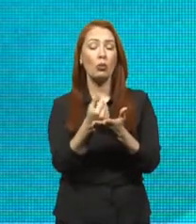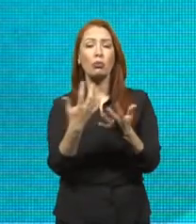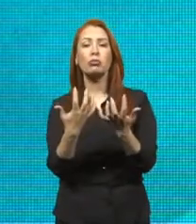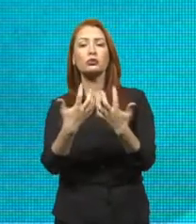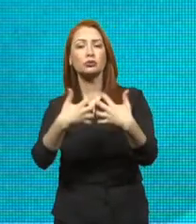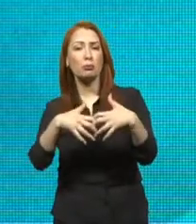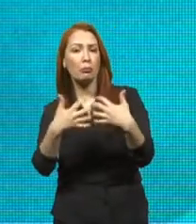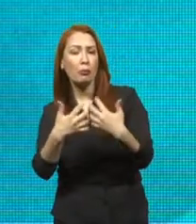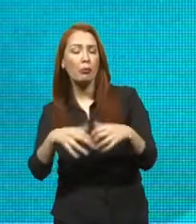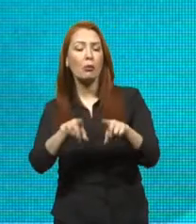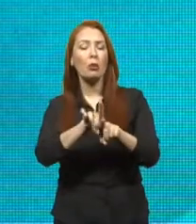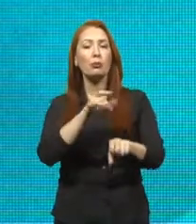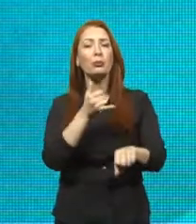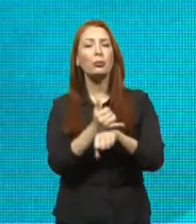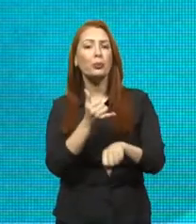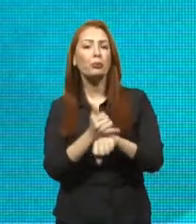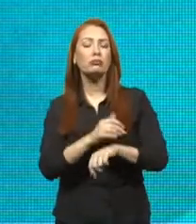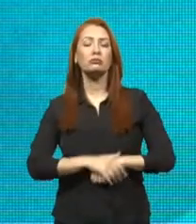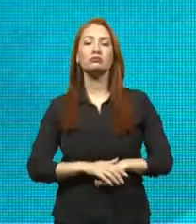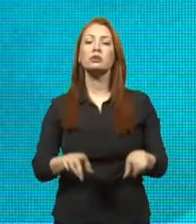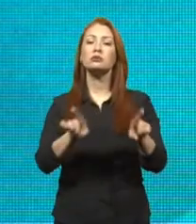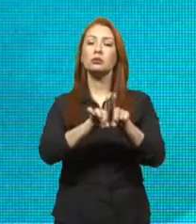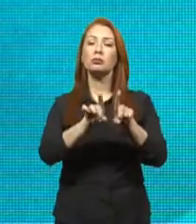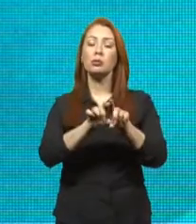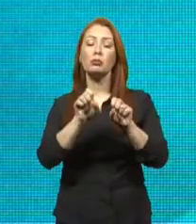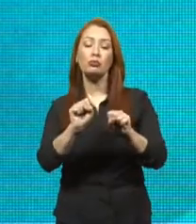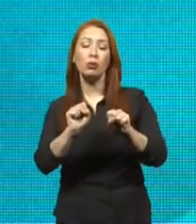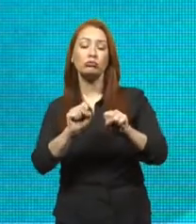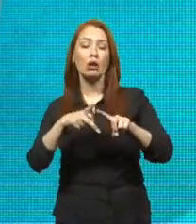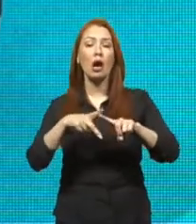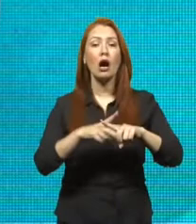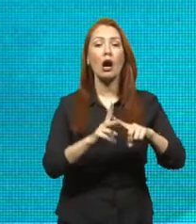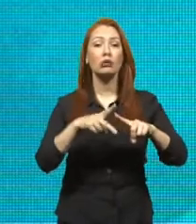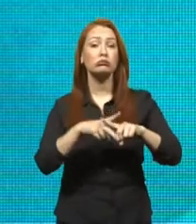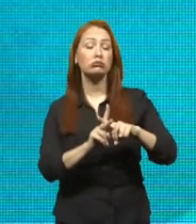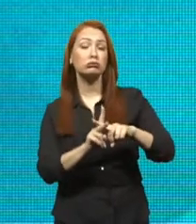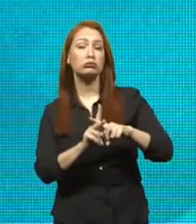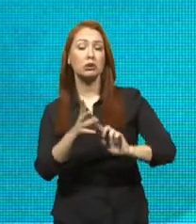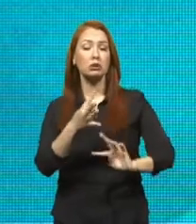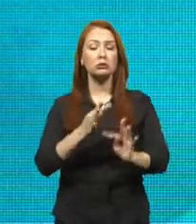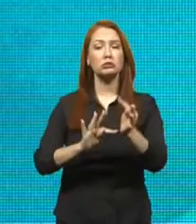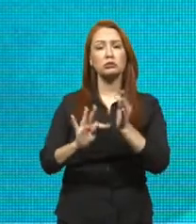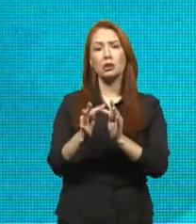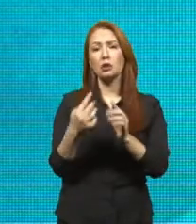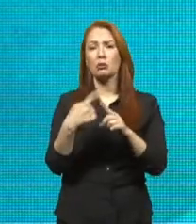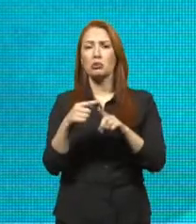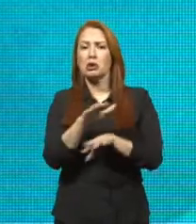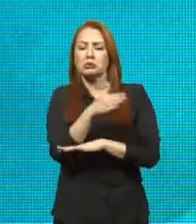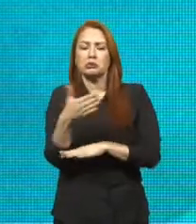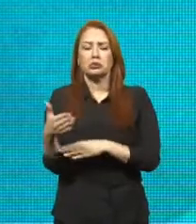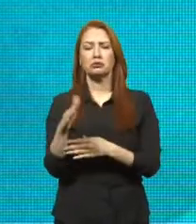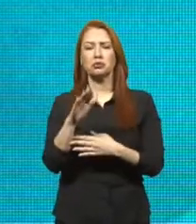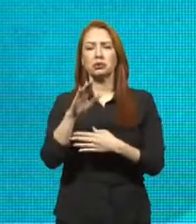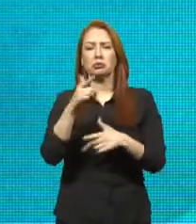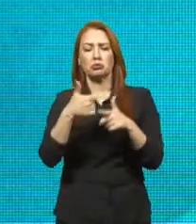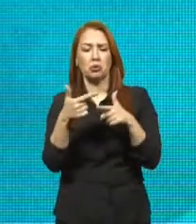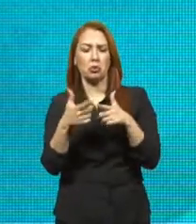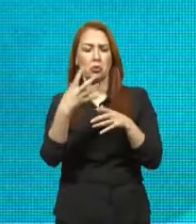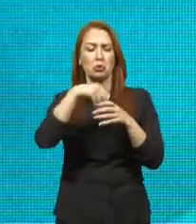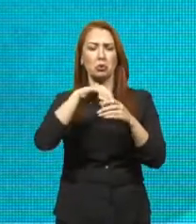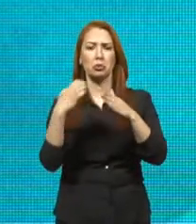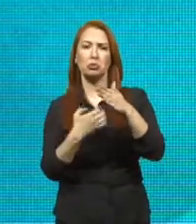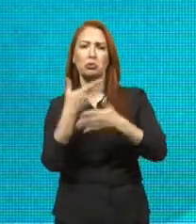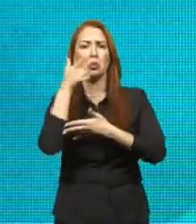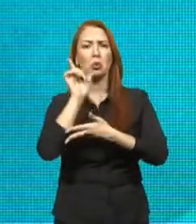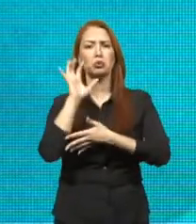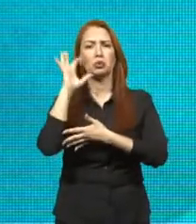equipamentos. Pode ser assistência técnica. Às vezes a gente tem algum problema em alguma cooperativa que não consegue solucionar. Ah, eu preciso